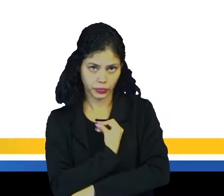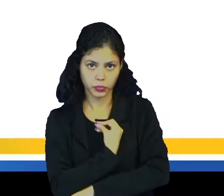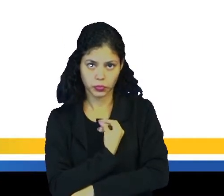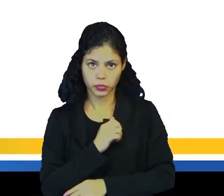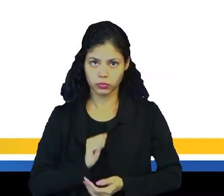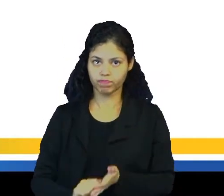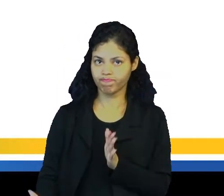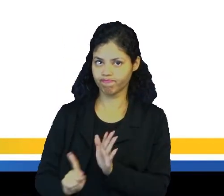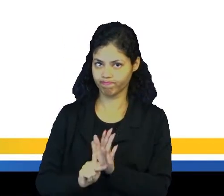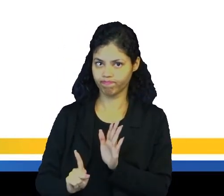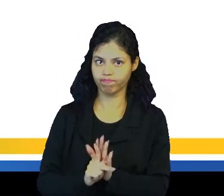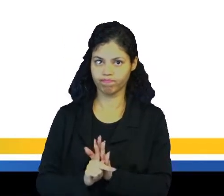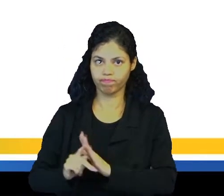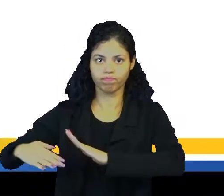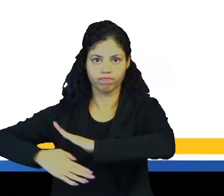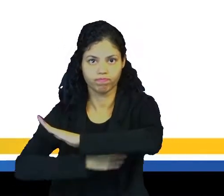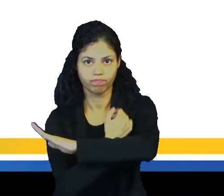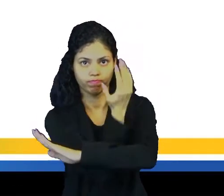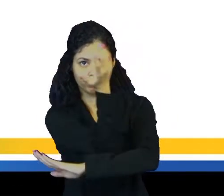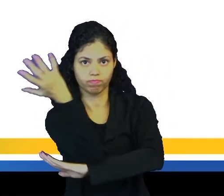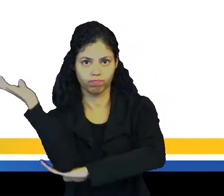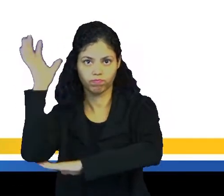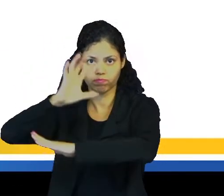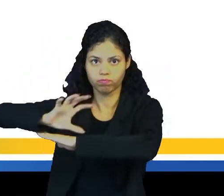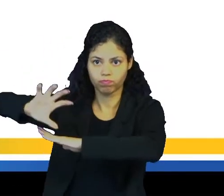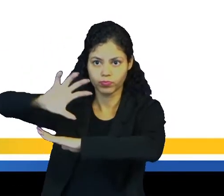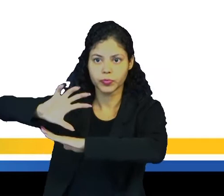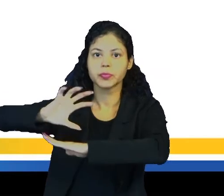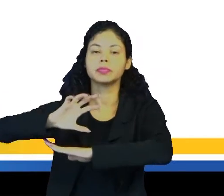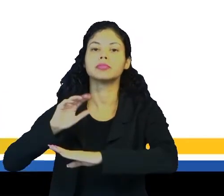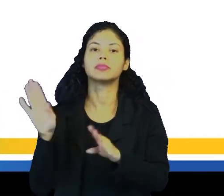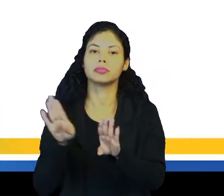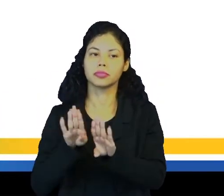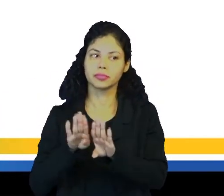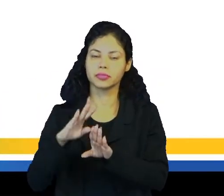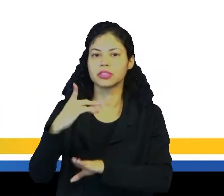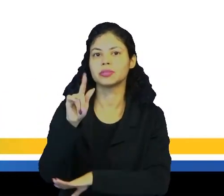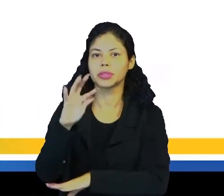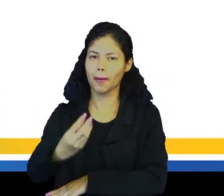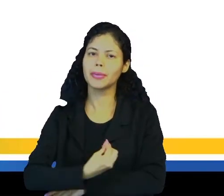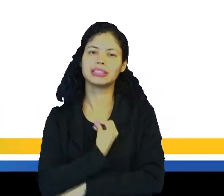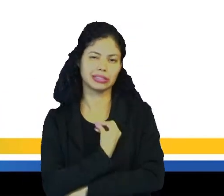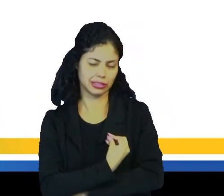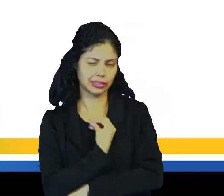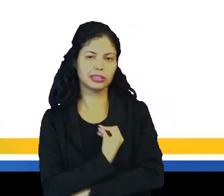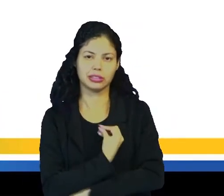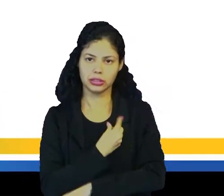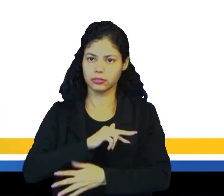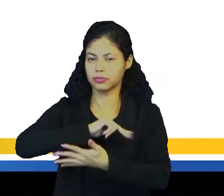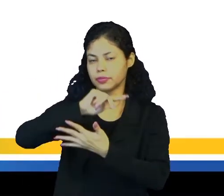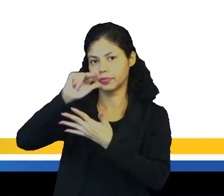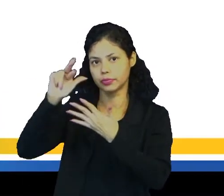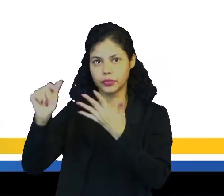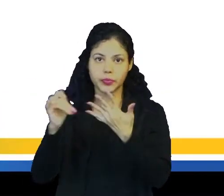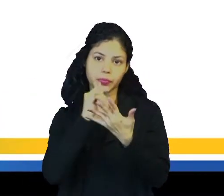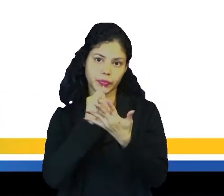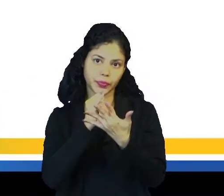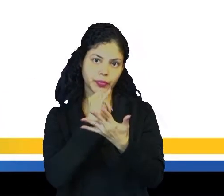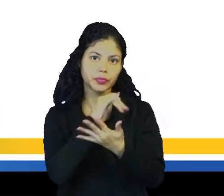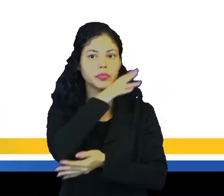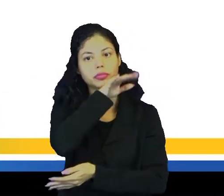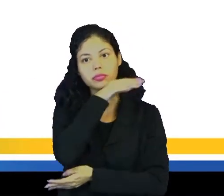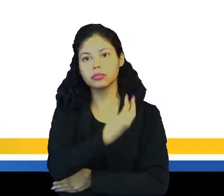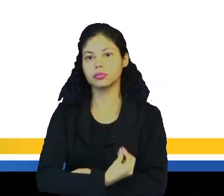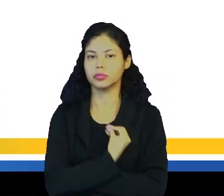né, nesse próprio ecossistema. Mas o reino também planta está bastante presente. Então, nós temos diversos exemplos de animais